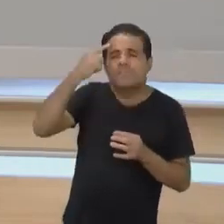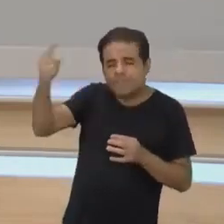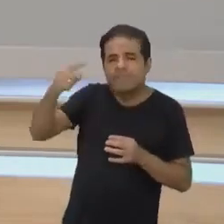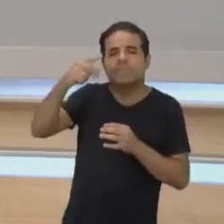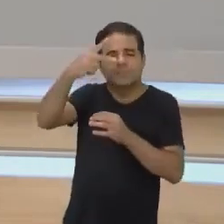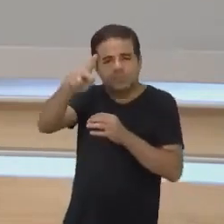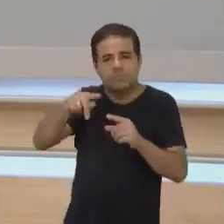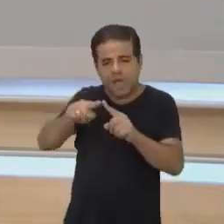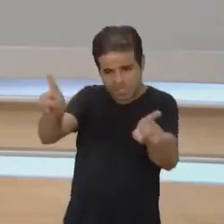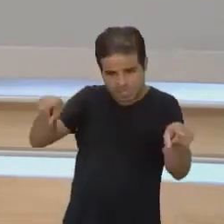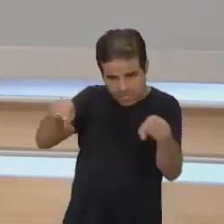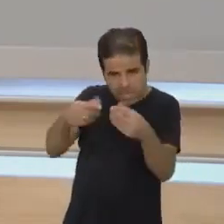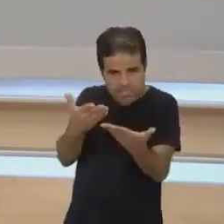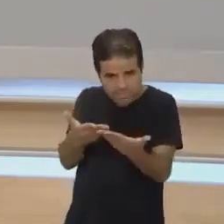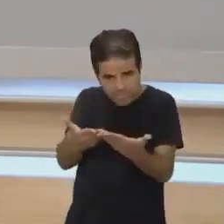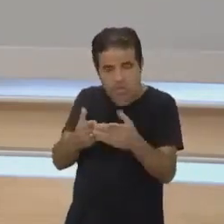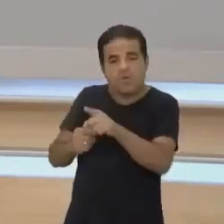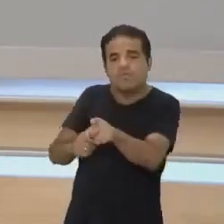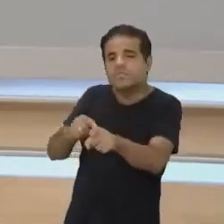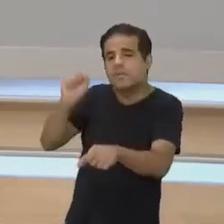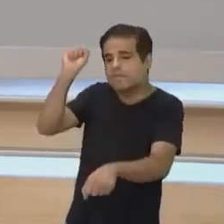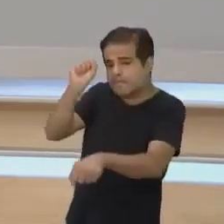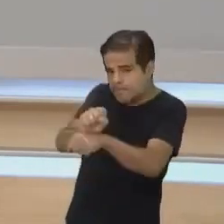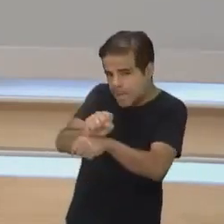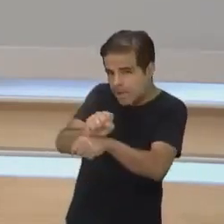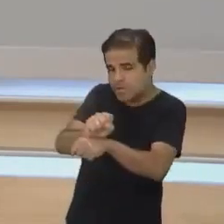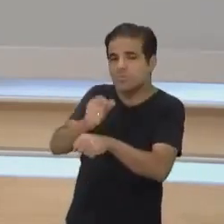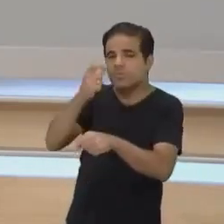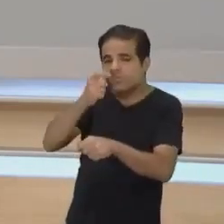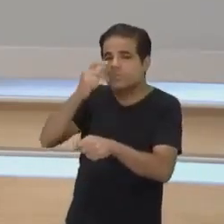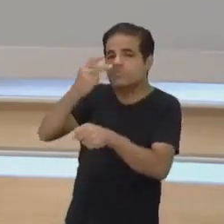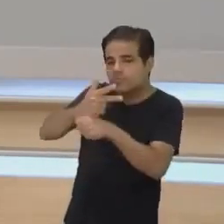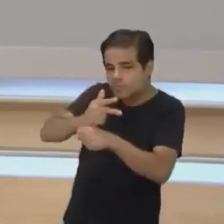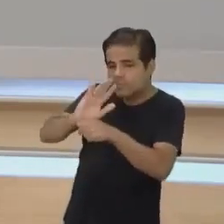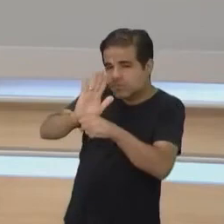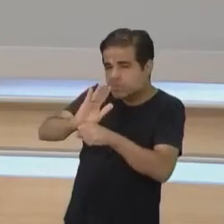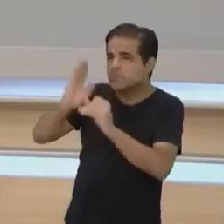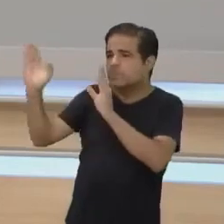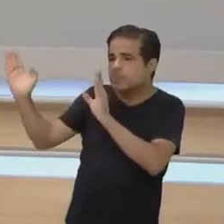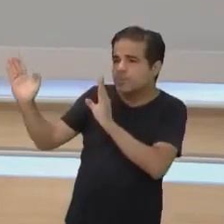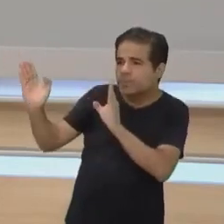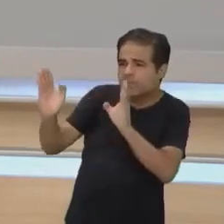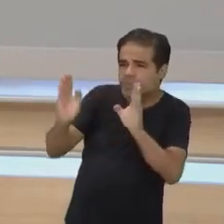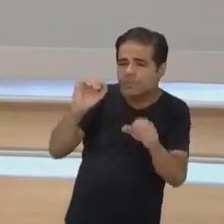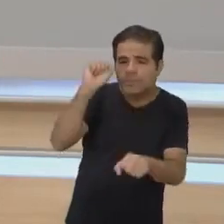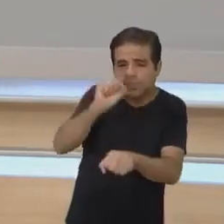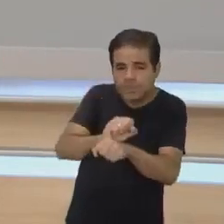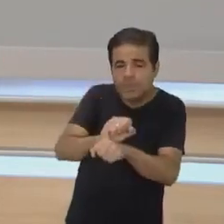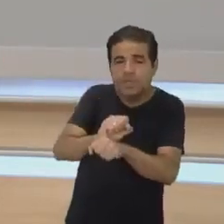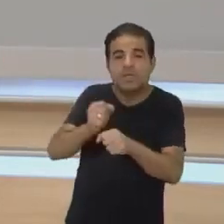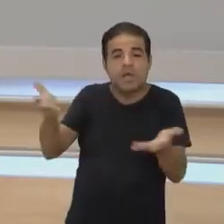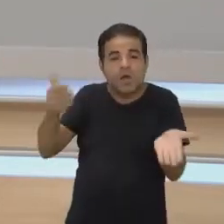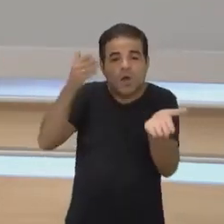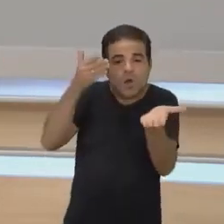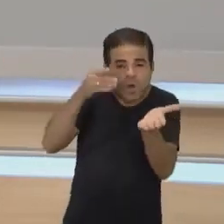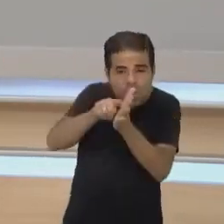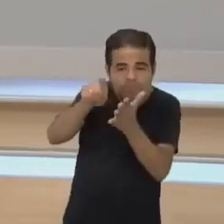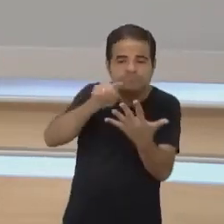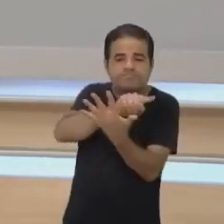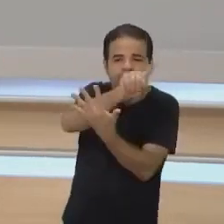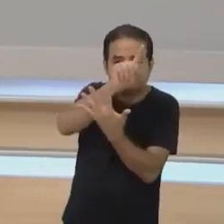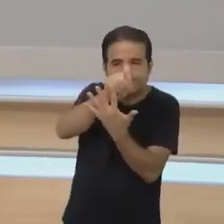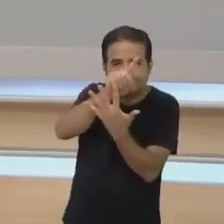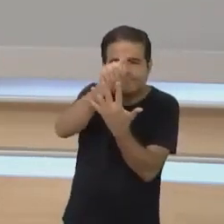na sua sala de aula você pause esse vídeo e faça um levantamento das